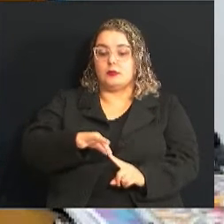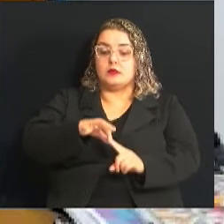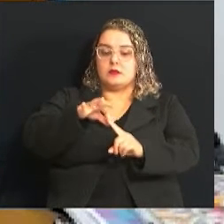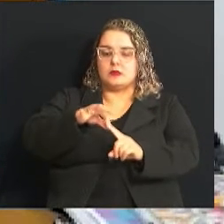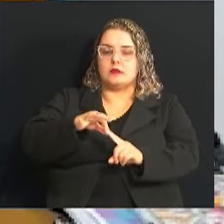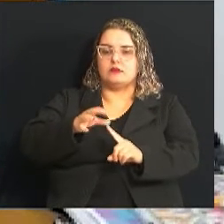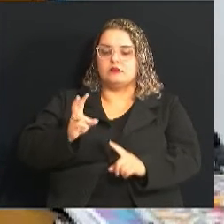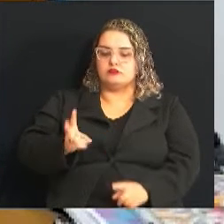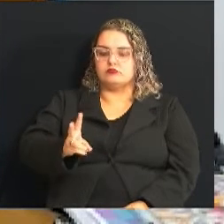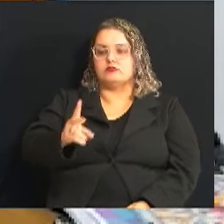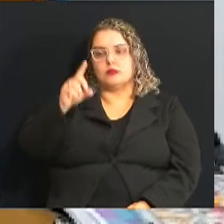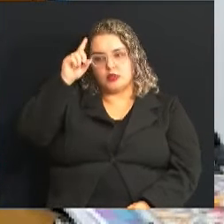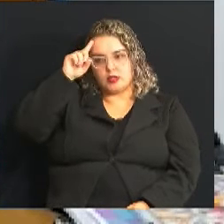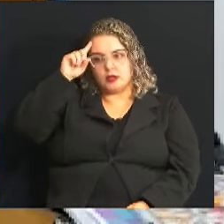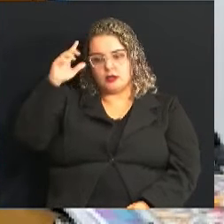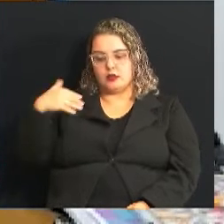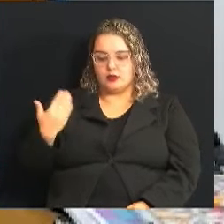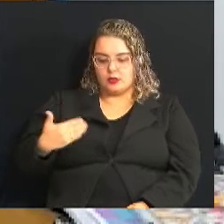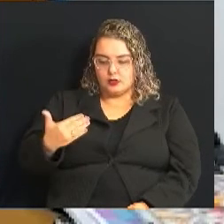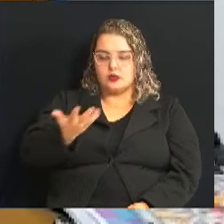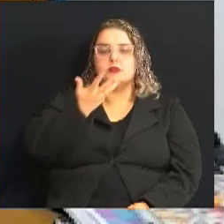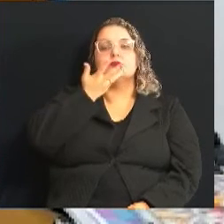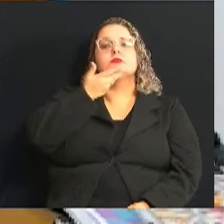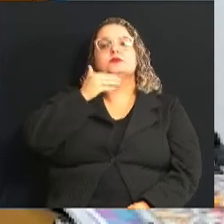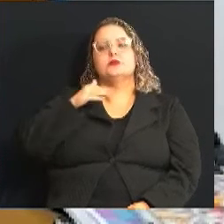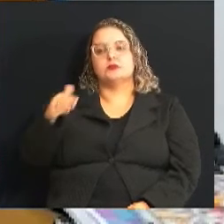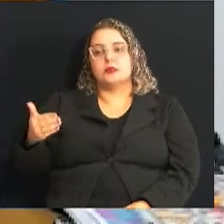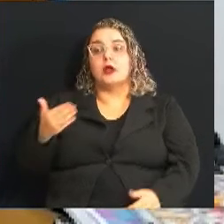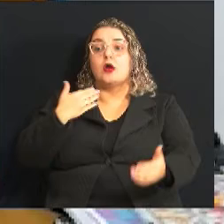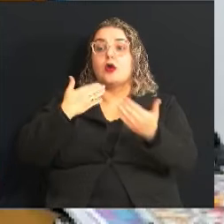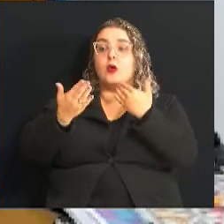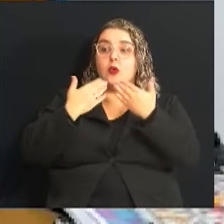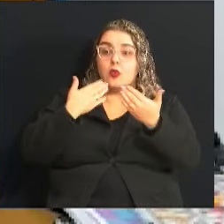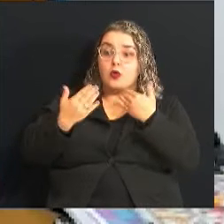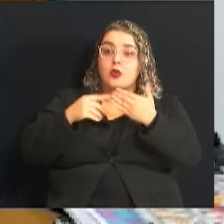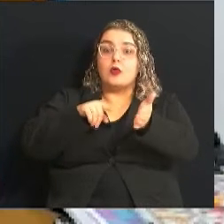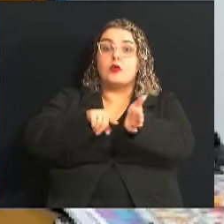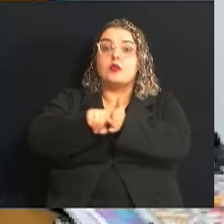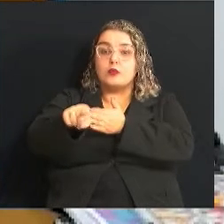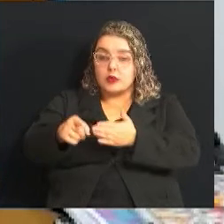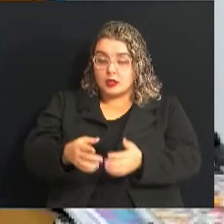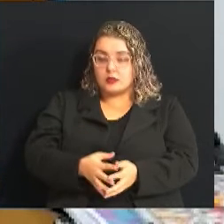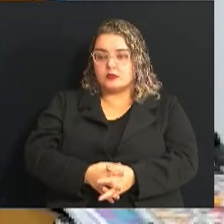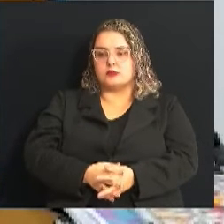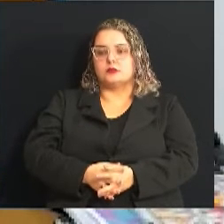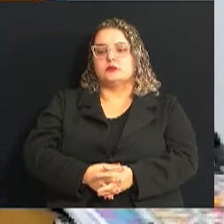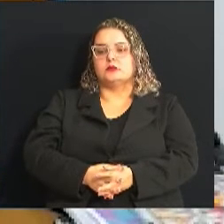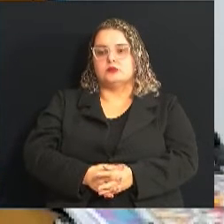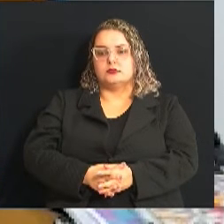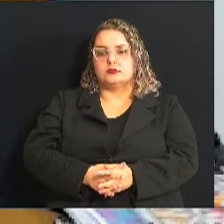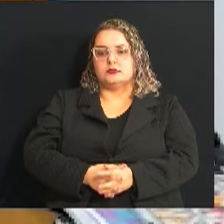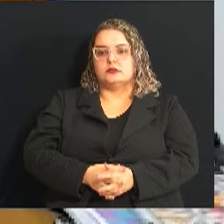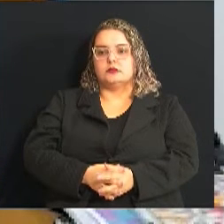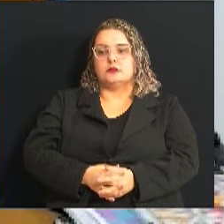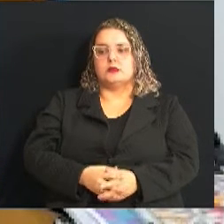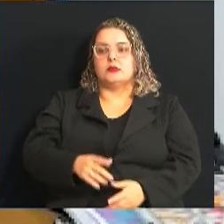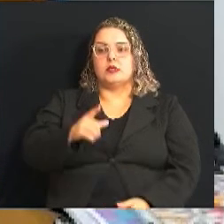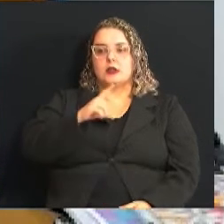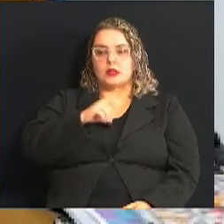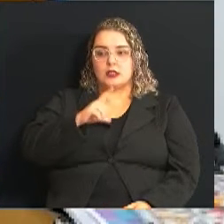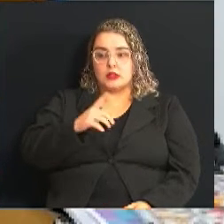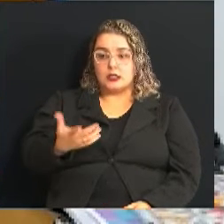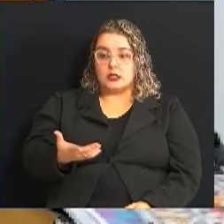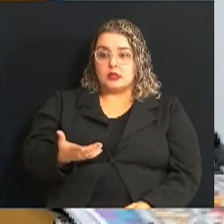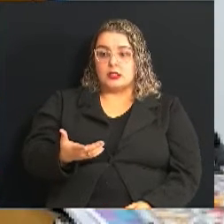manter a rotina da criança, sempre conversar e perguntar, porque a gente tende a fazer o